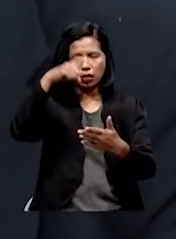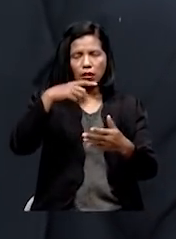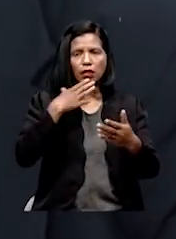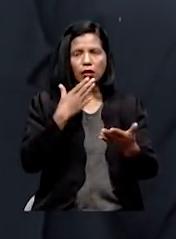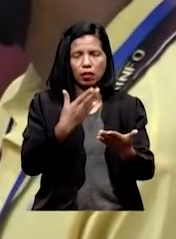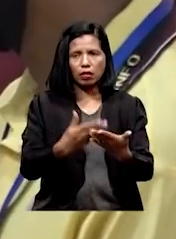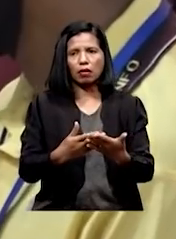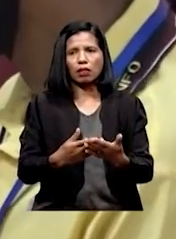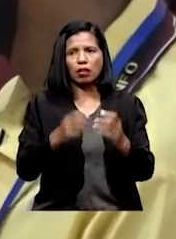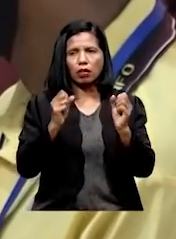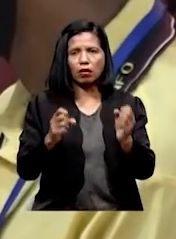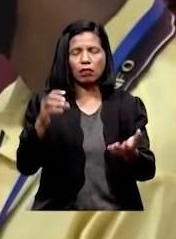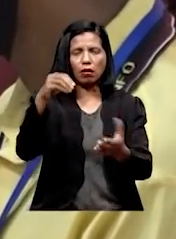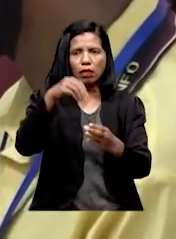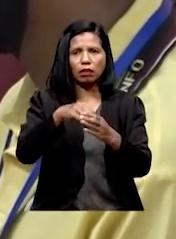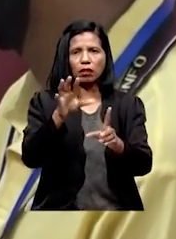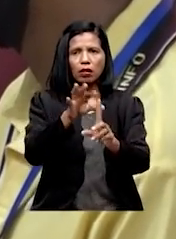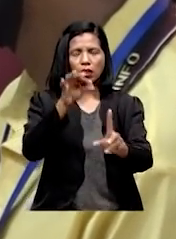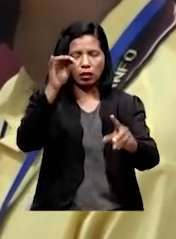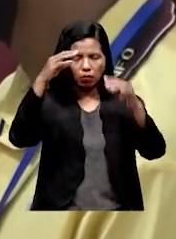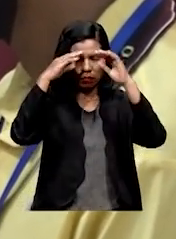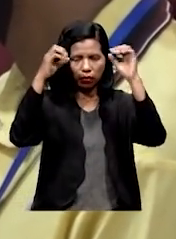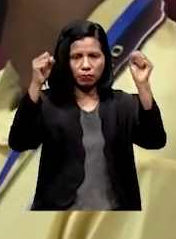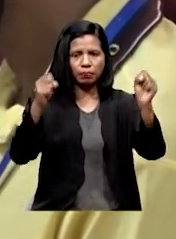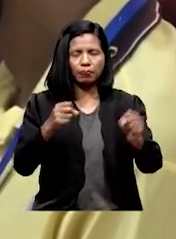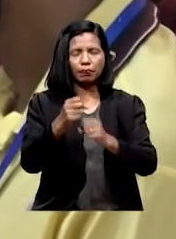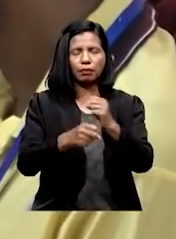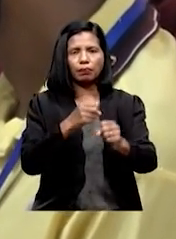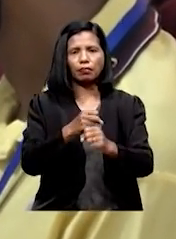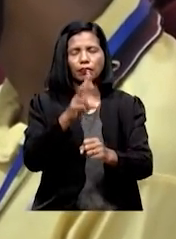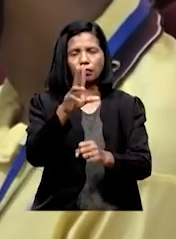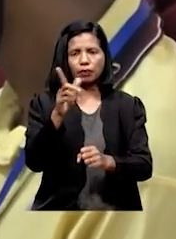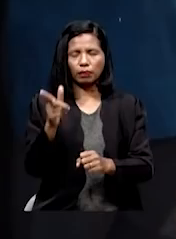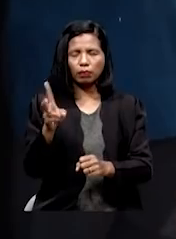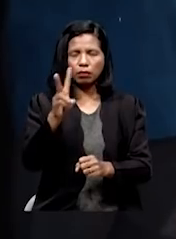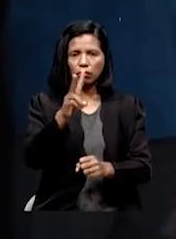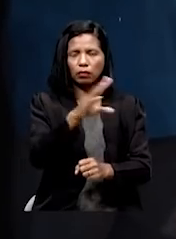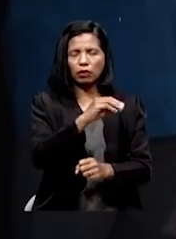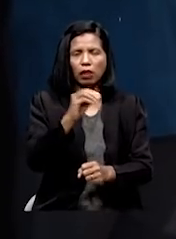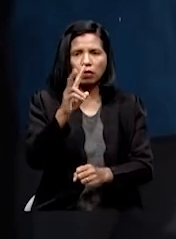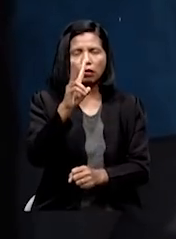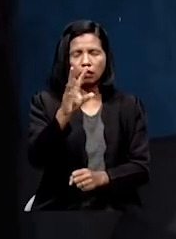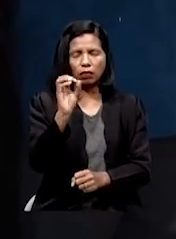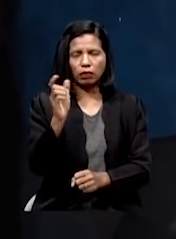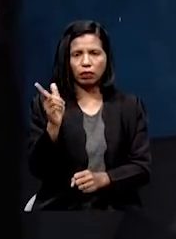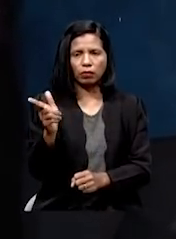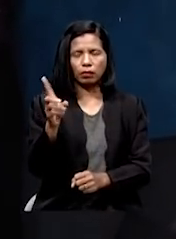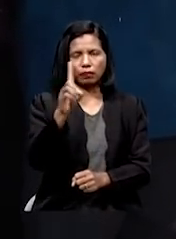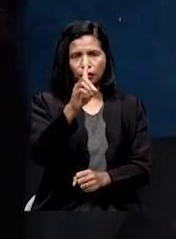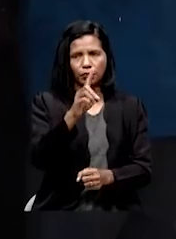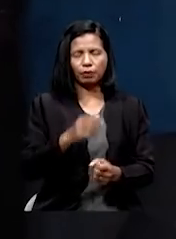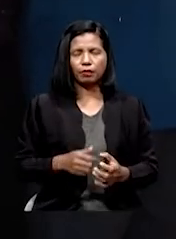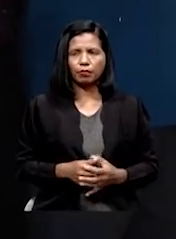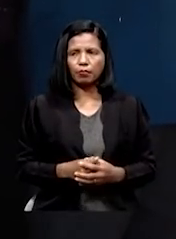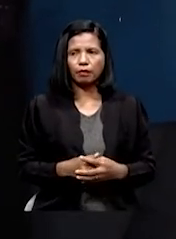integridade, hodi compete iha eleição presidencial periodo Rihun Rua Ruanulu Resin Rua, to'o Rihun Rua Ruanulu Resin